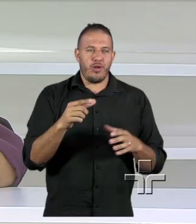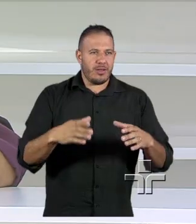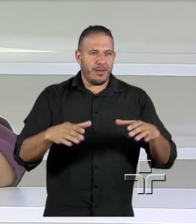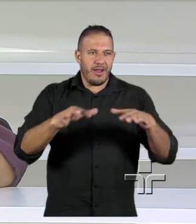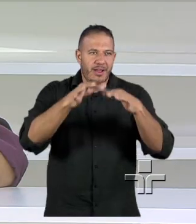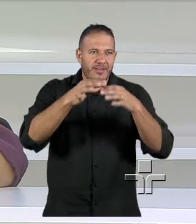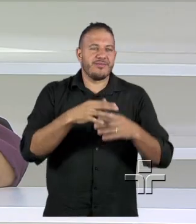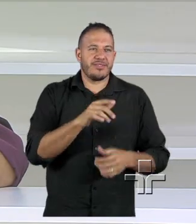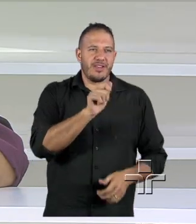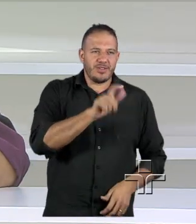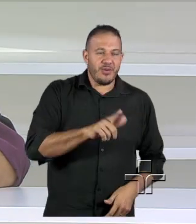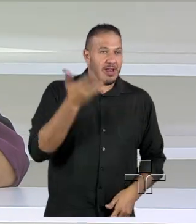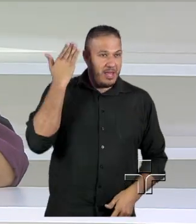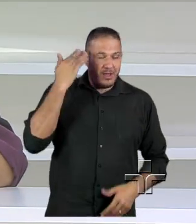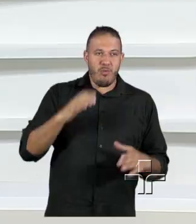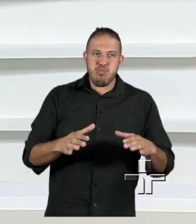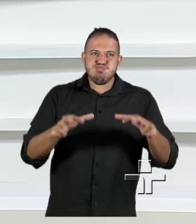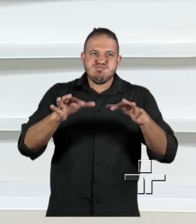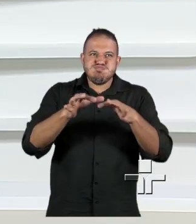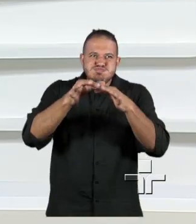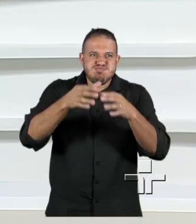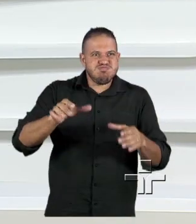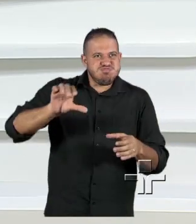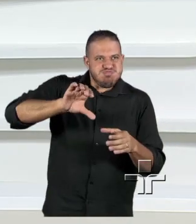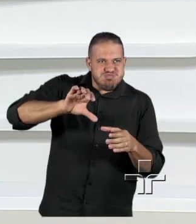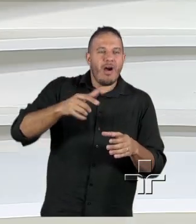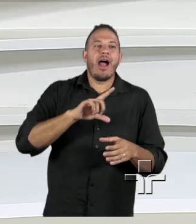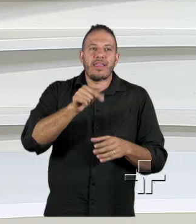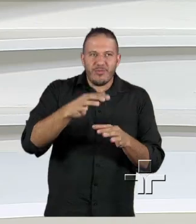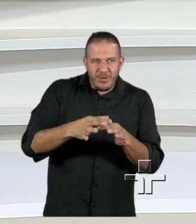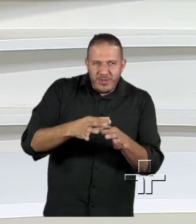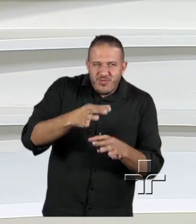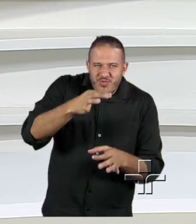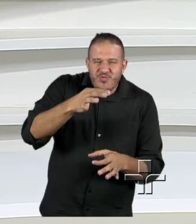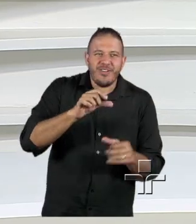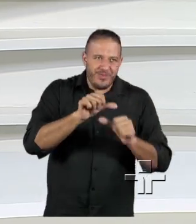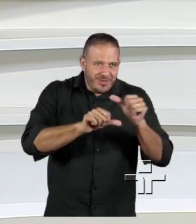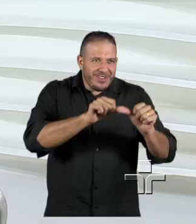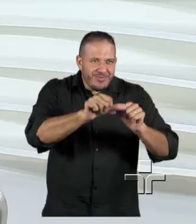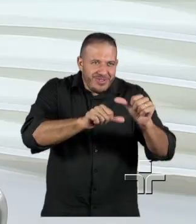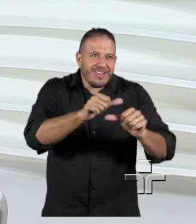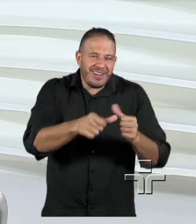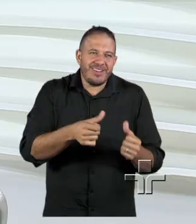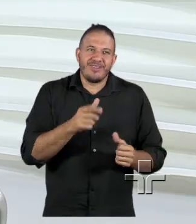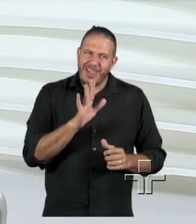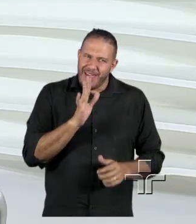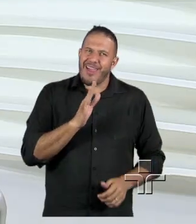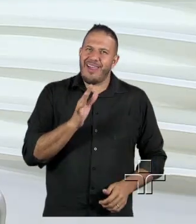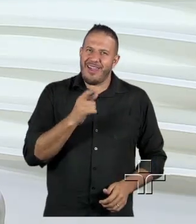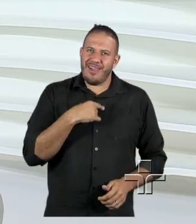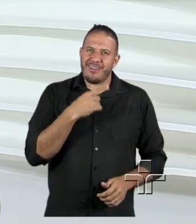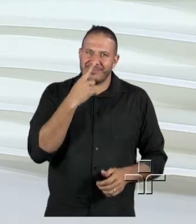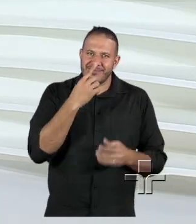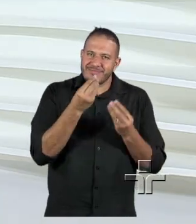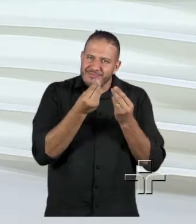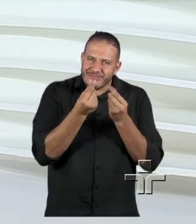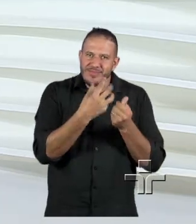o garrafão. Lembra? Primeiro o garrafão, depois a garrafinha azul torcida. Fernandão, já tem uma certa RG você,